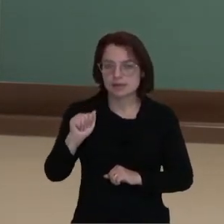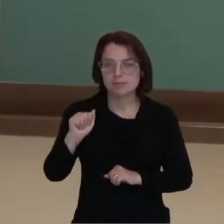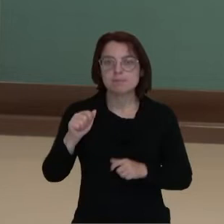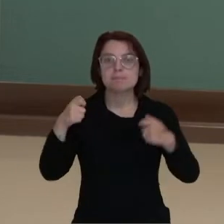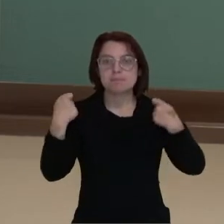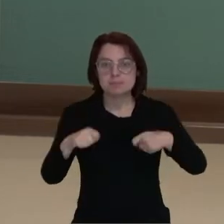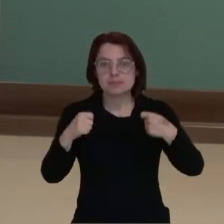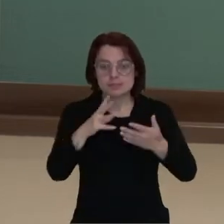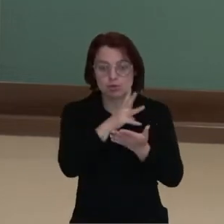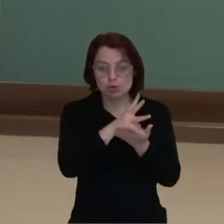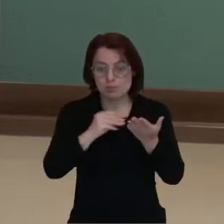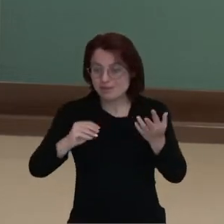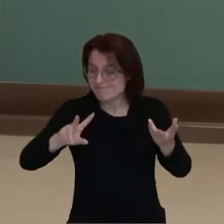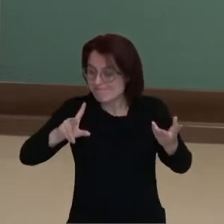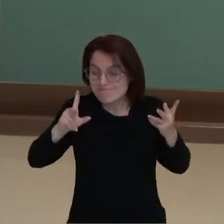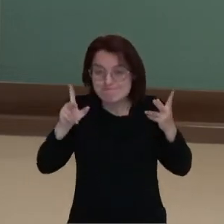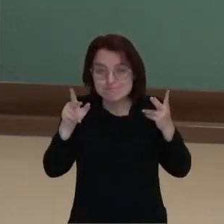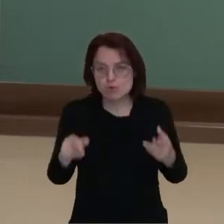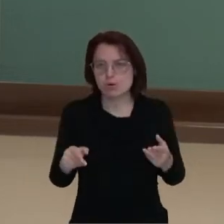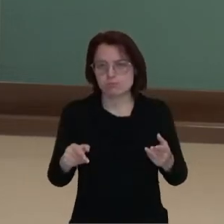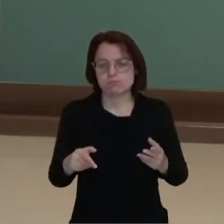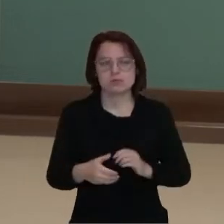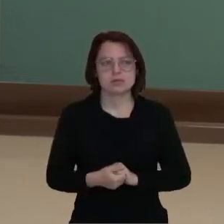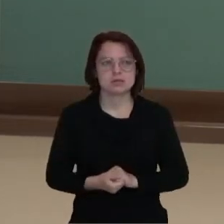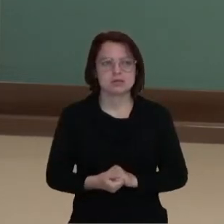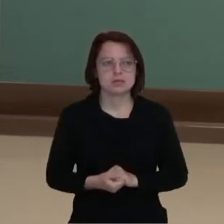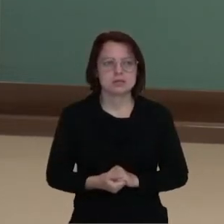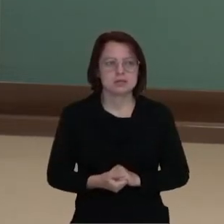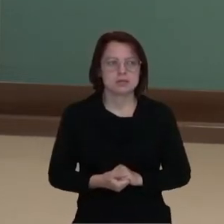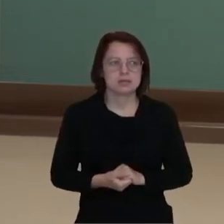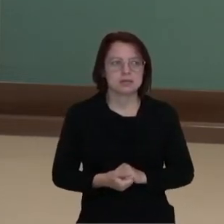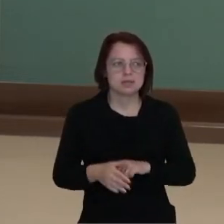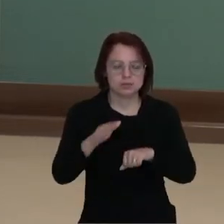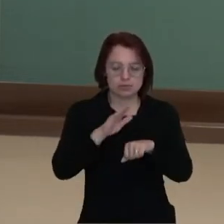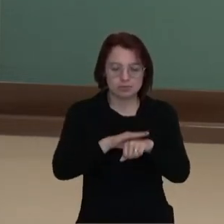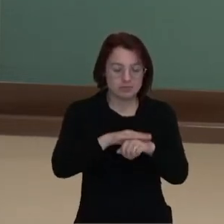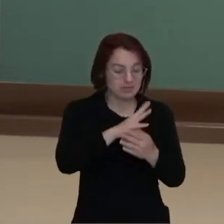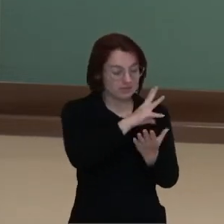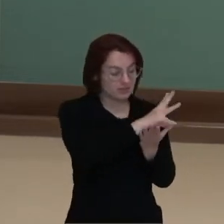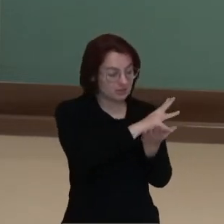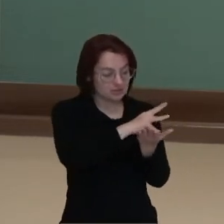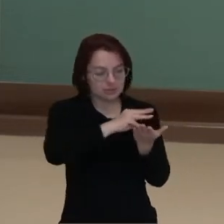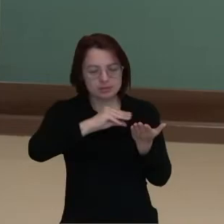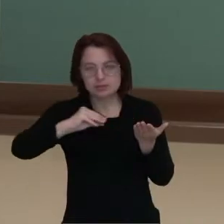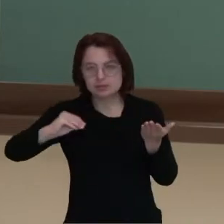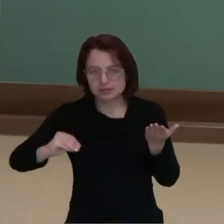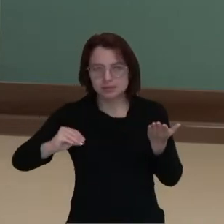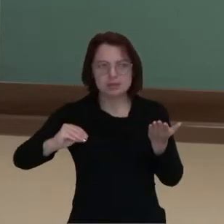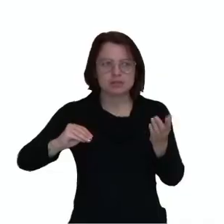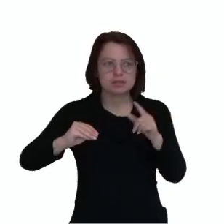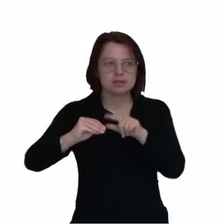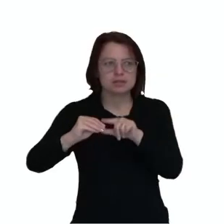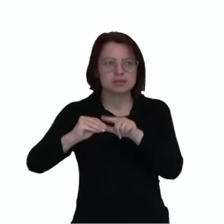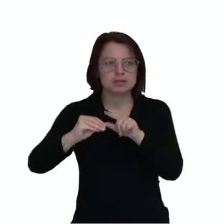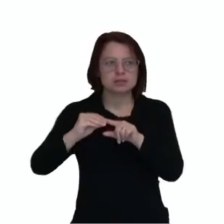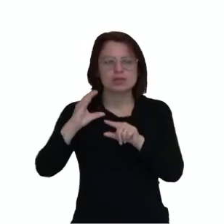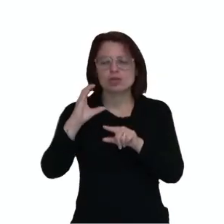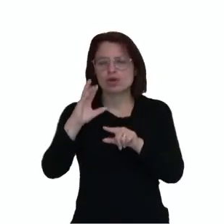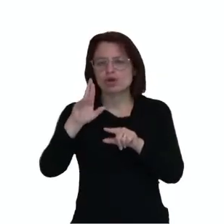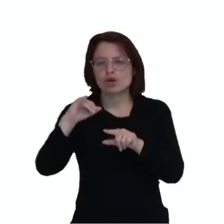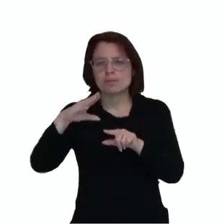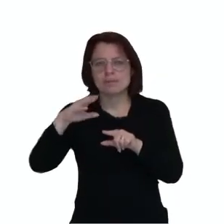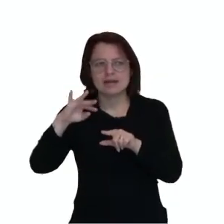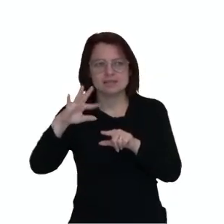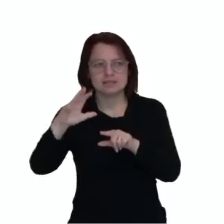ser copiado integralmente. Então, quando eles fazem uma cópia, a gente vai chamar lá de cromátide. É uma das